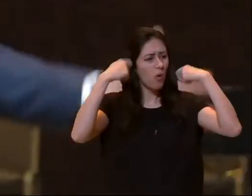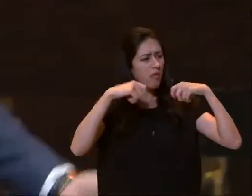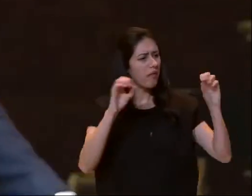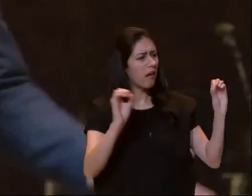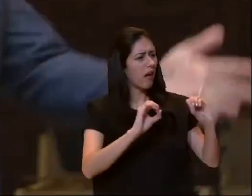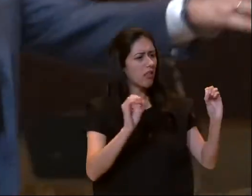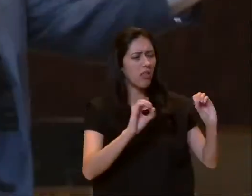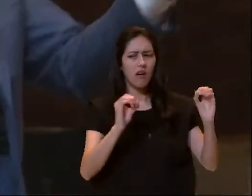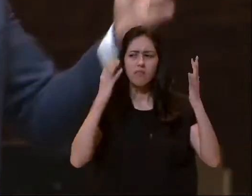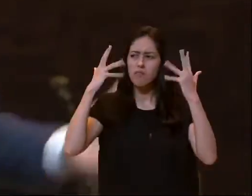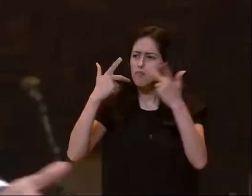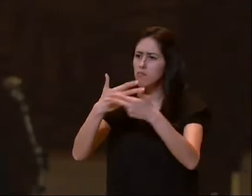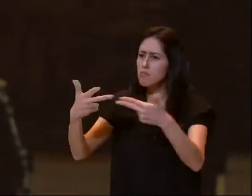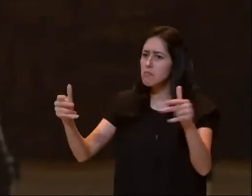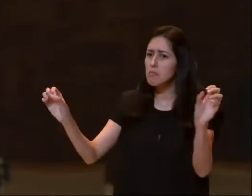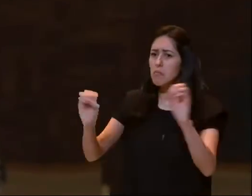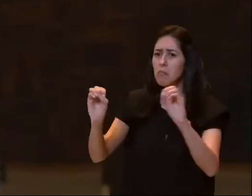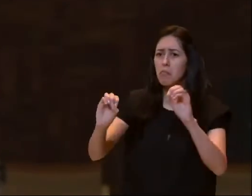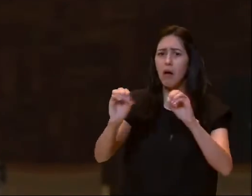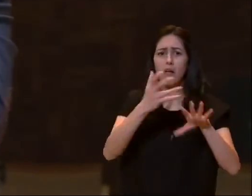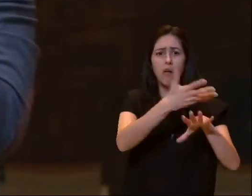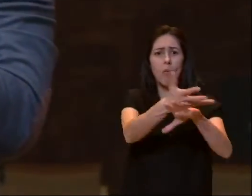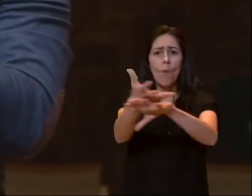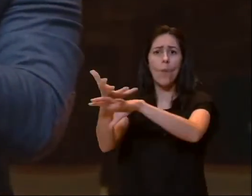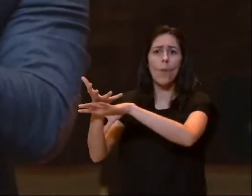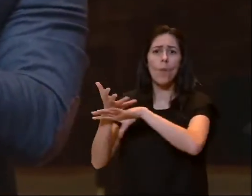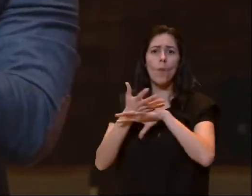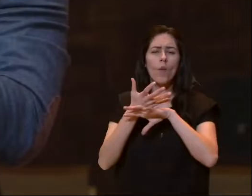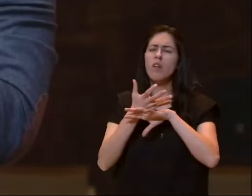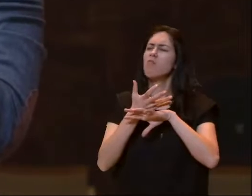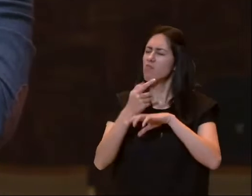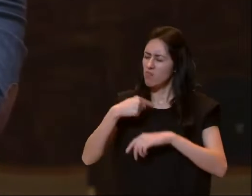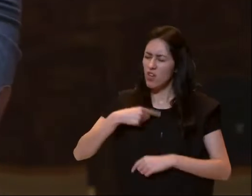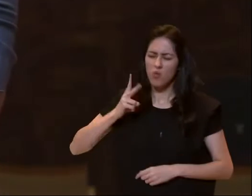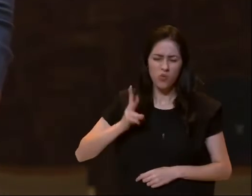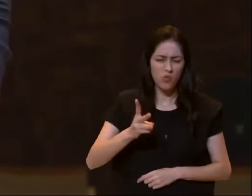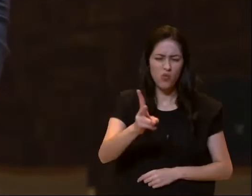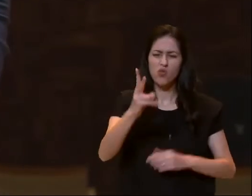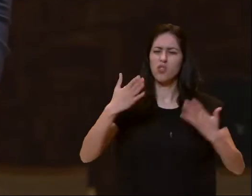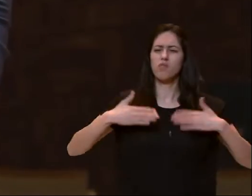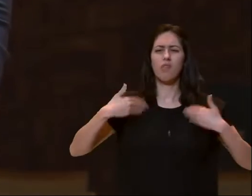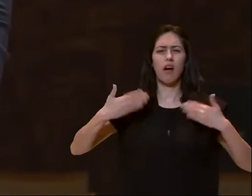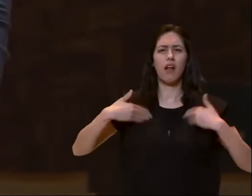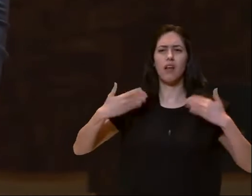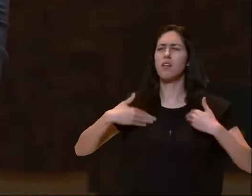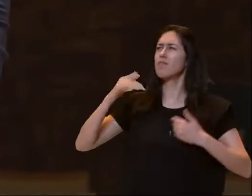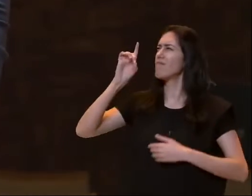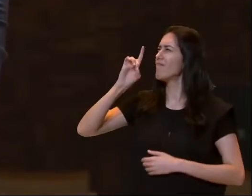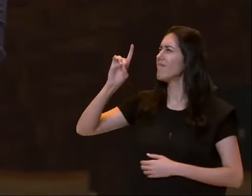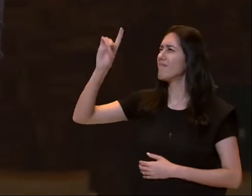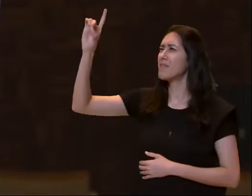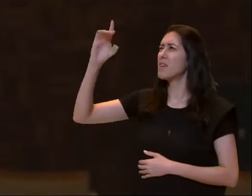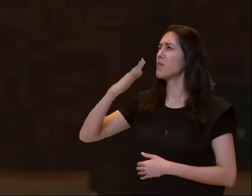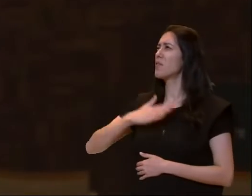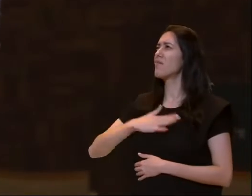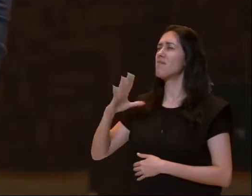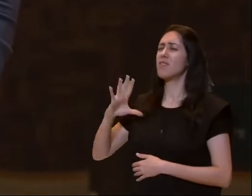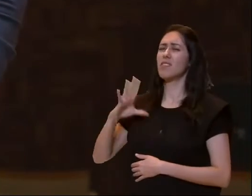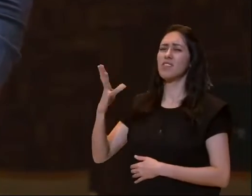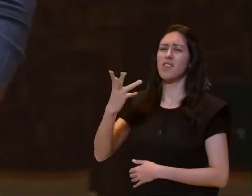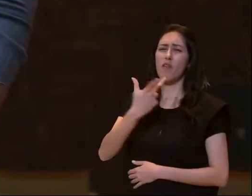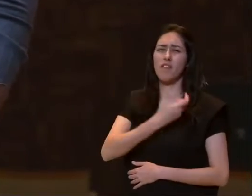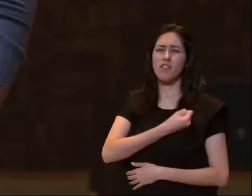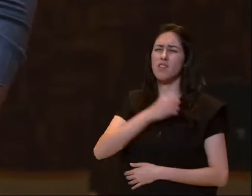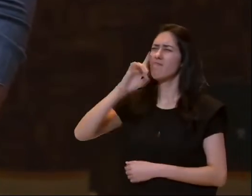no curral, mantimento no campo, ainda assim eu me alegrarei no Deus da minha salvação.